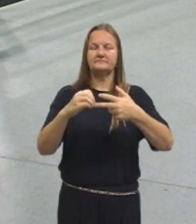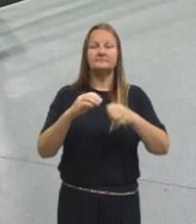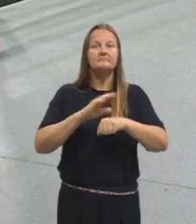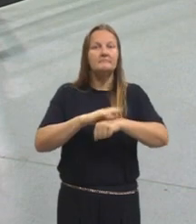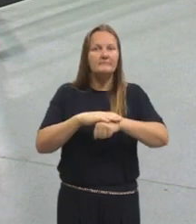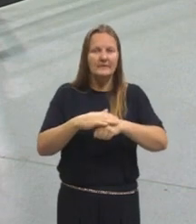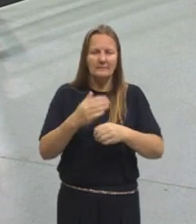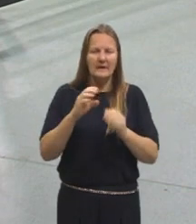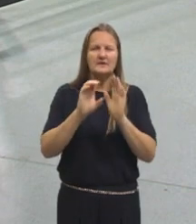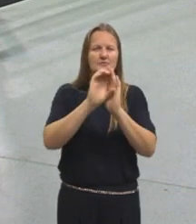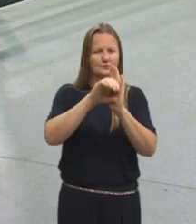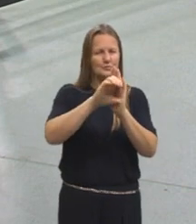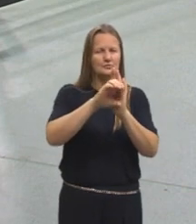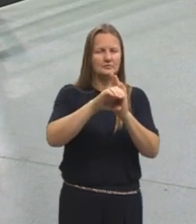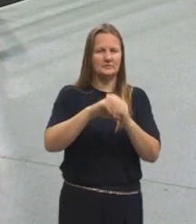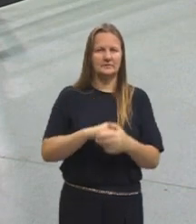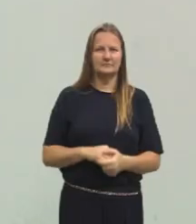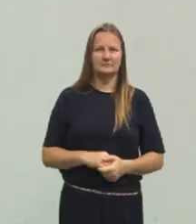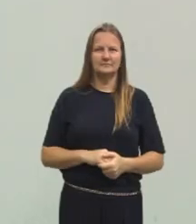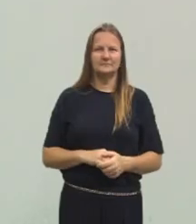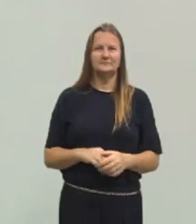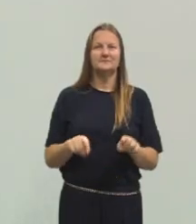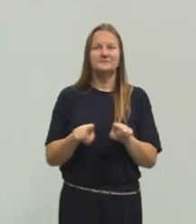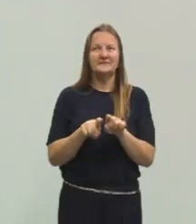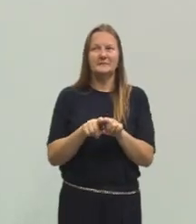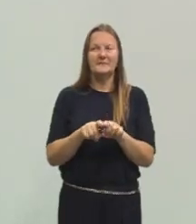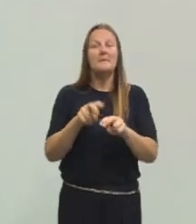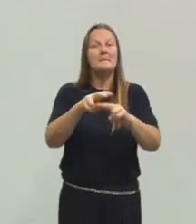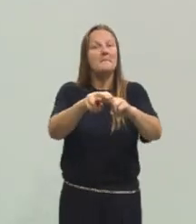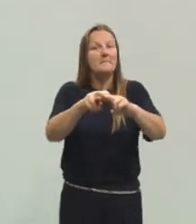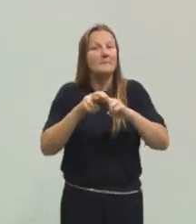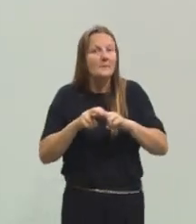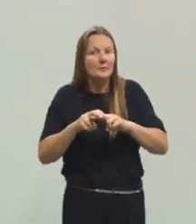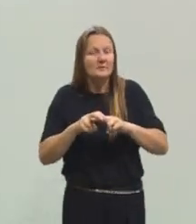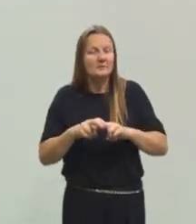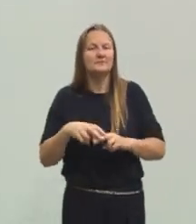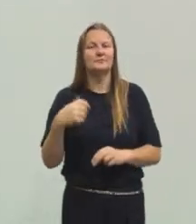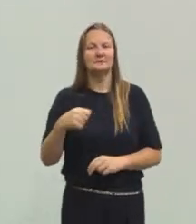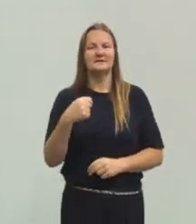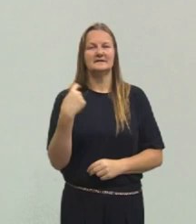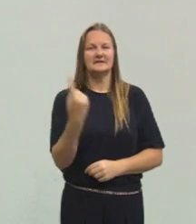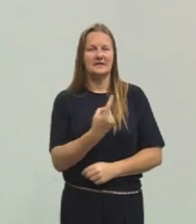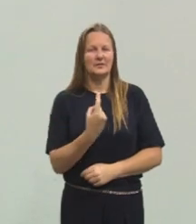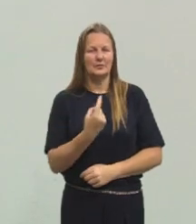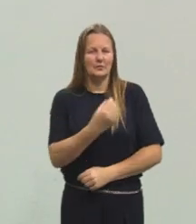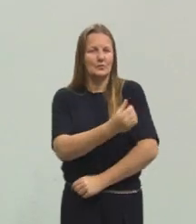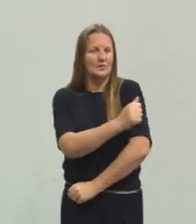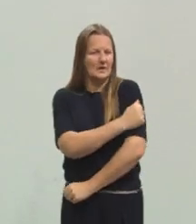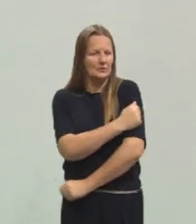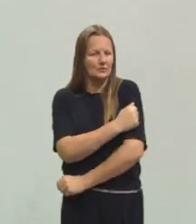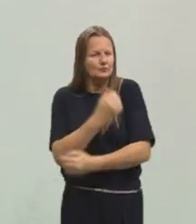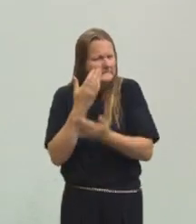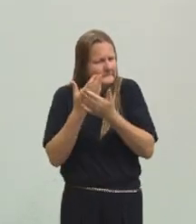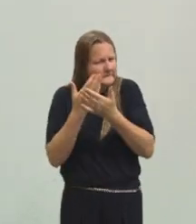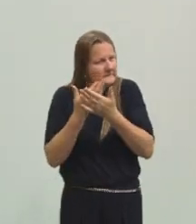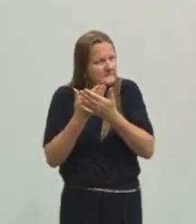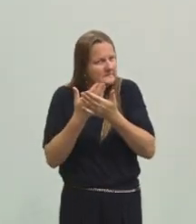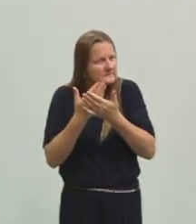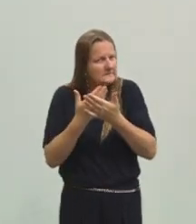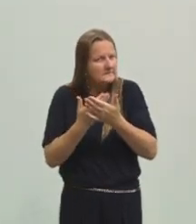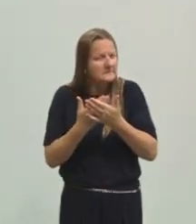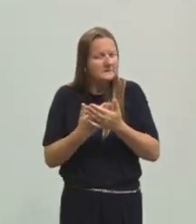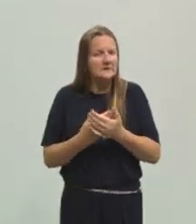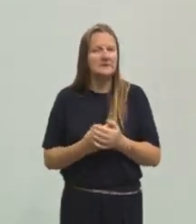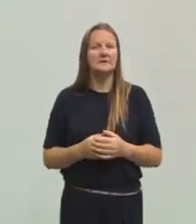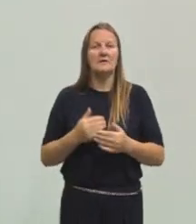mais conceitual né E para por causa disso exige cada vez mais estudo né Às vezes a pessoa vai lá bem